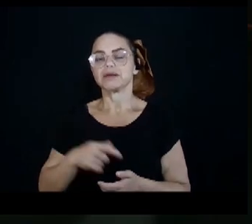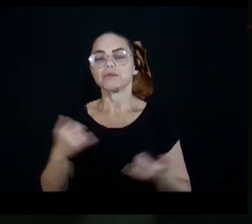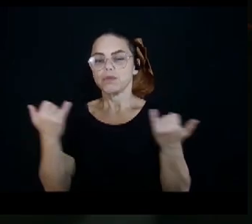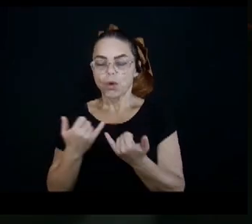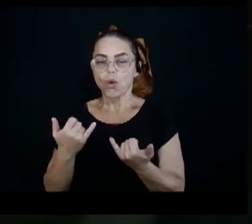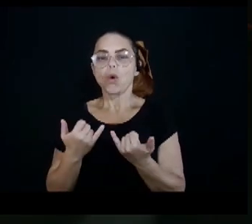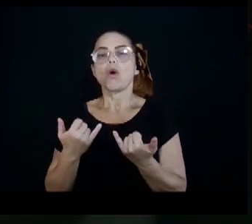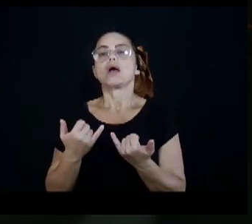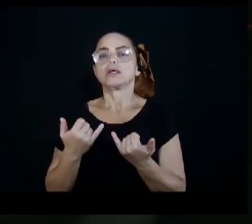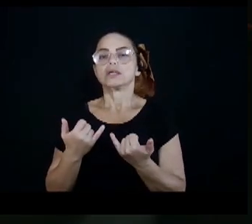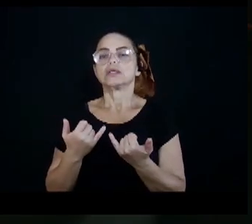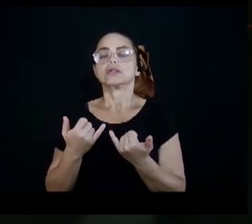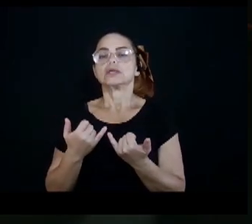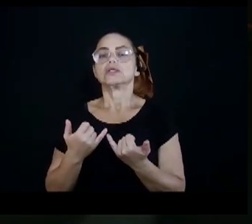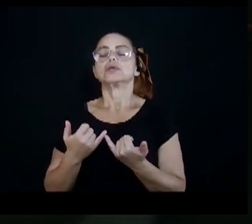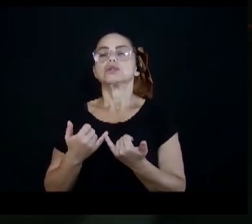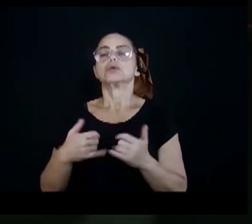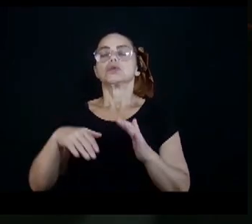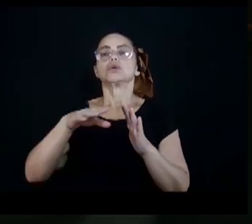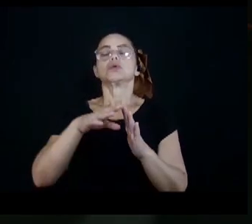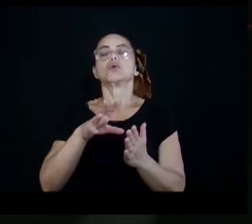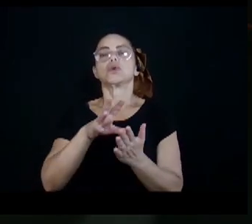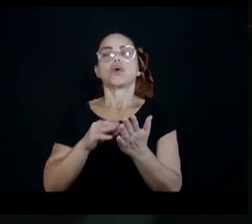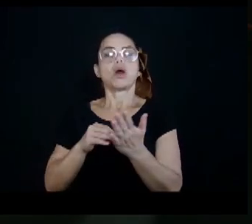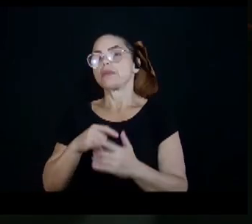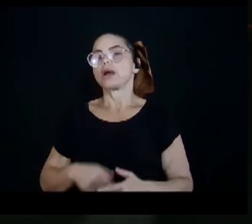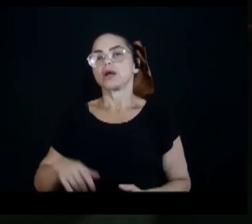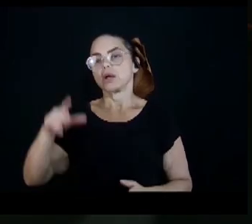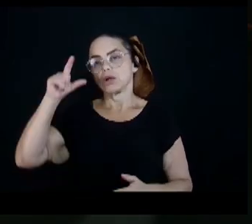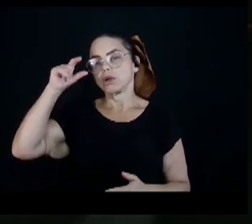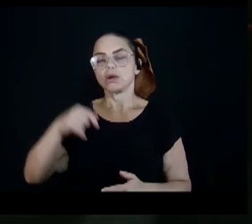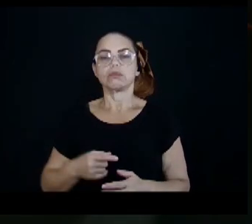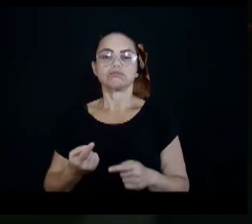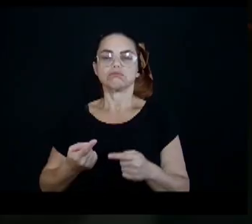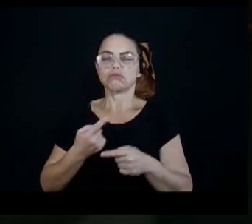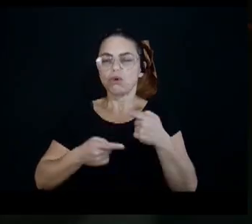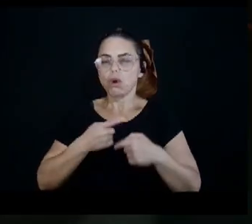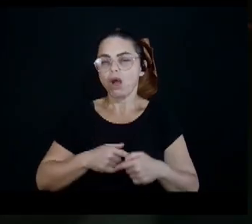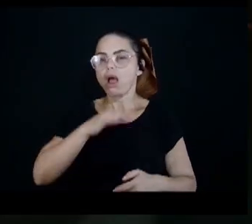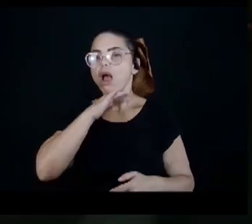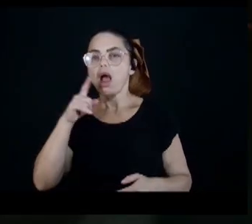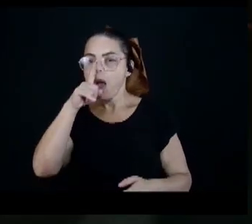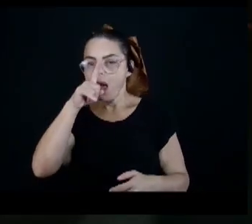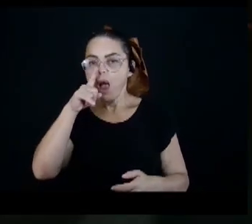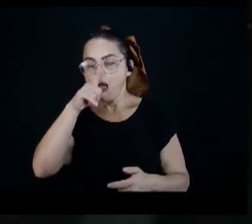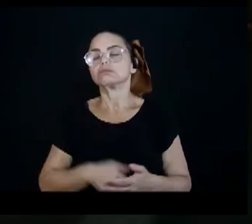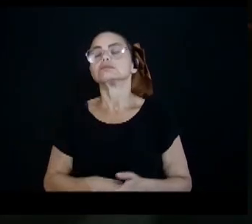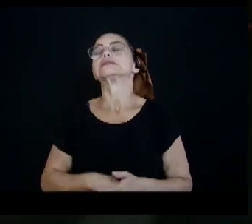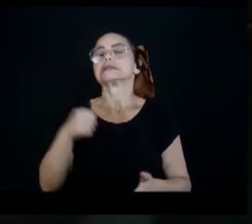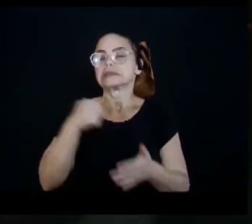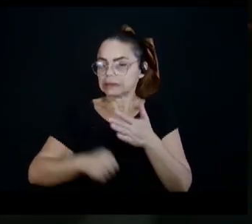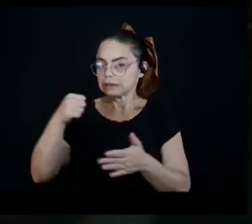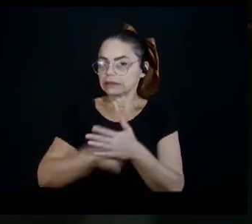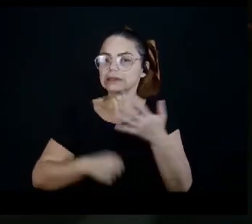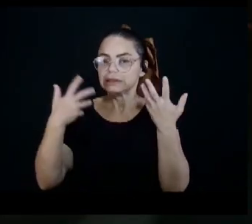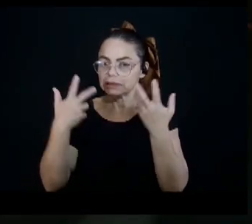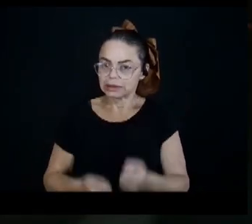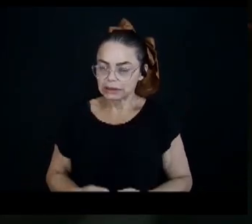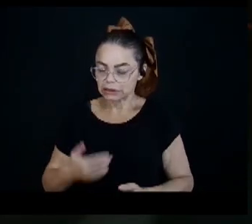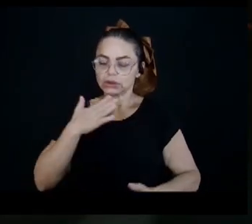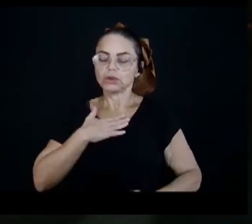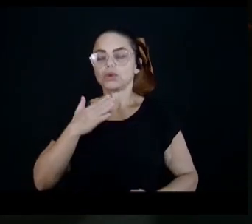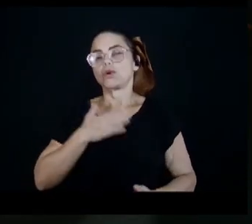no Instagram. Isso não é um retrocesso perigoso para quem lutou tanto pela aceitação do próprio corpo nos